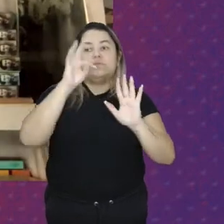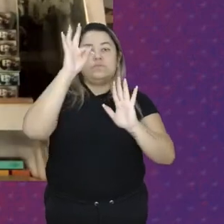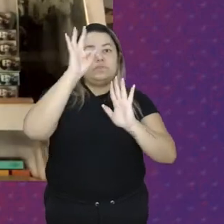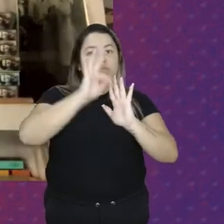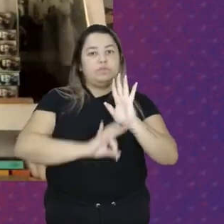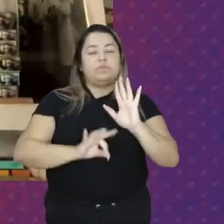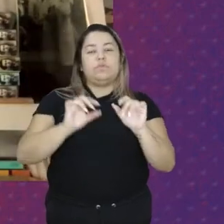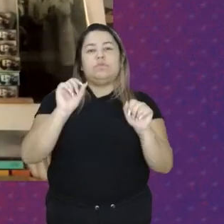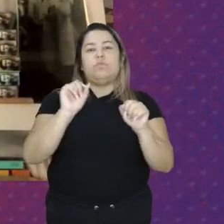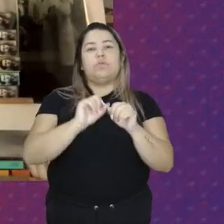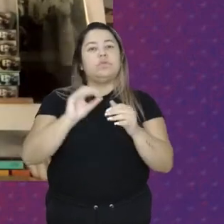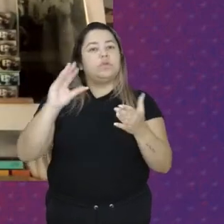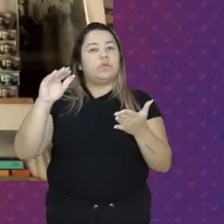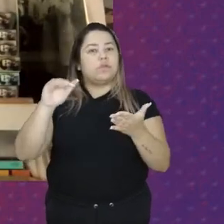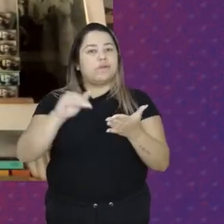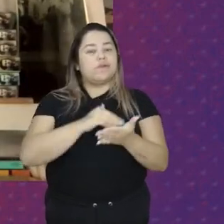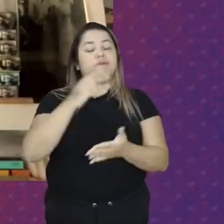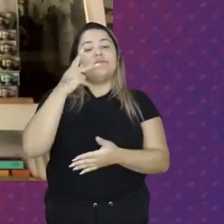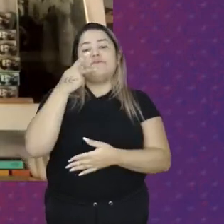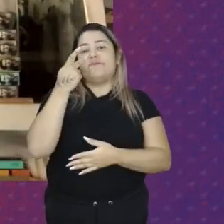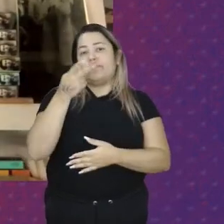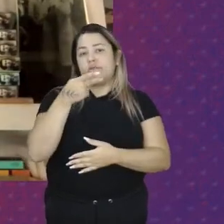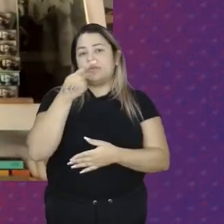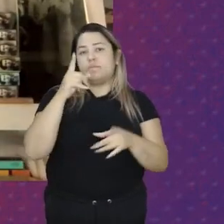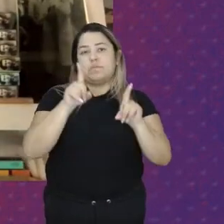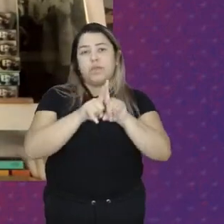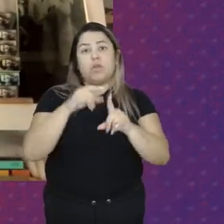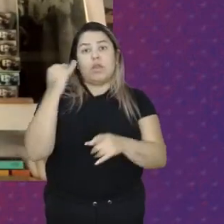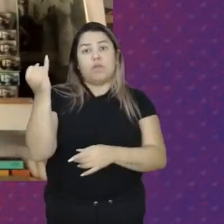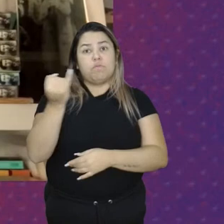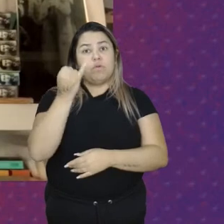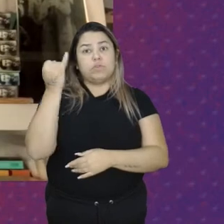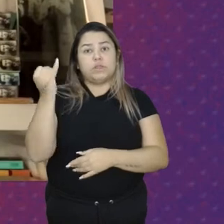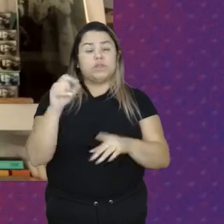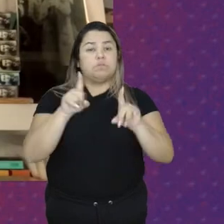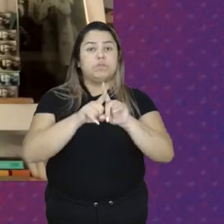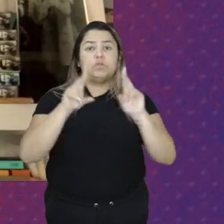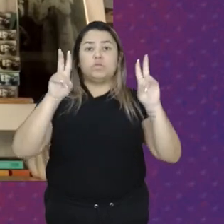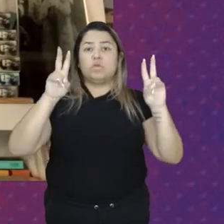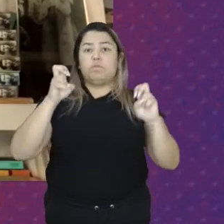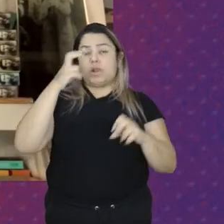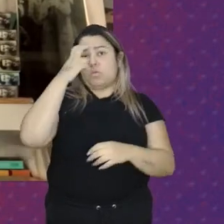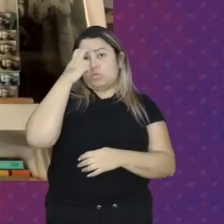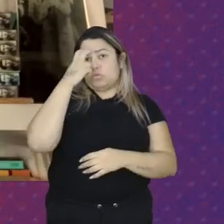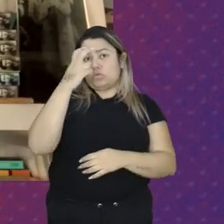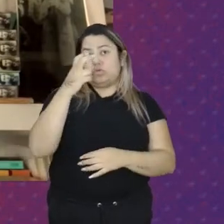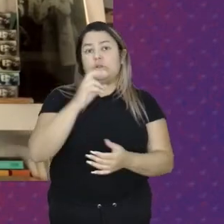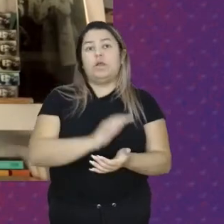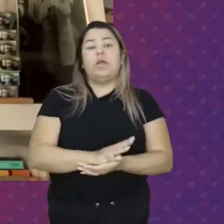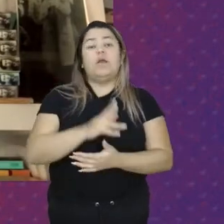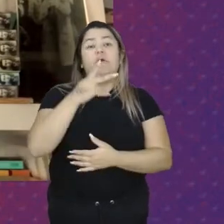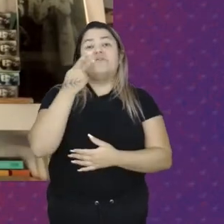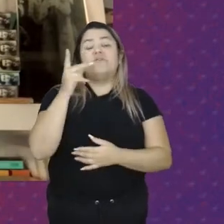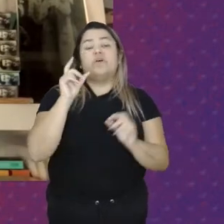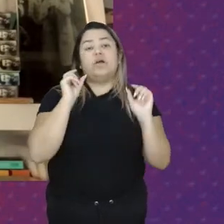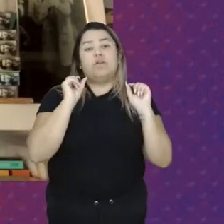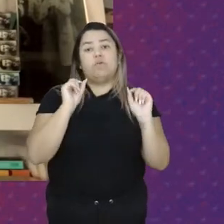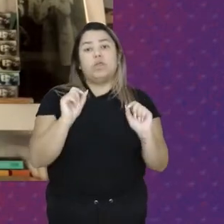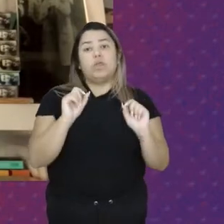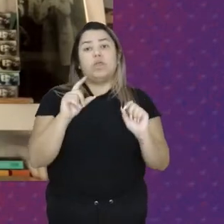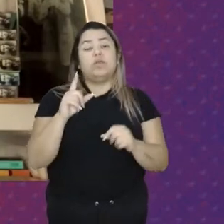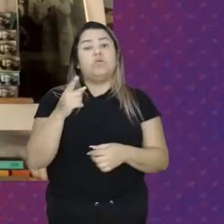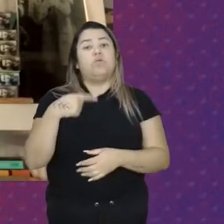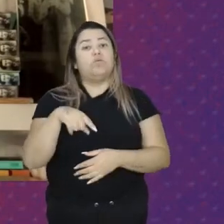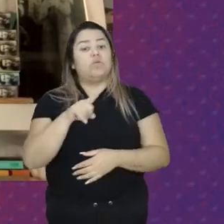produzido pelos secretários, também diz algo importante, né, sobre a cultura. Diz que quando